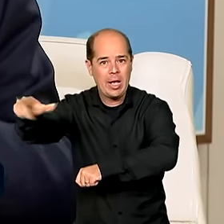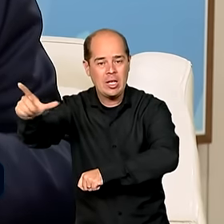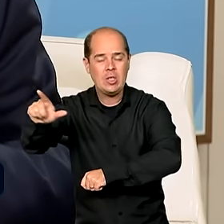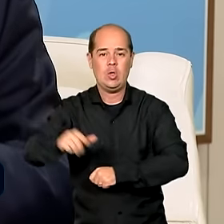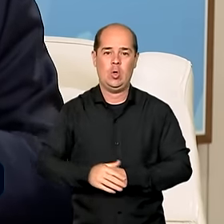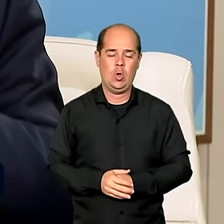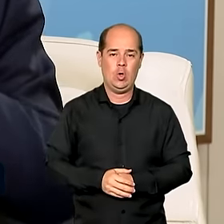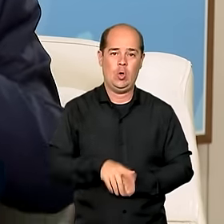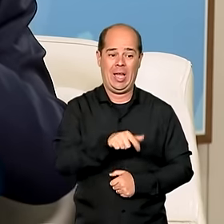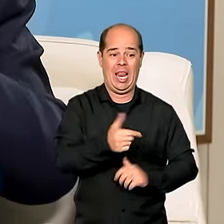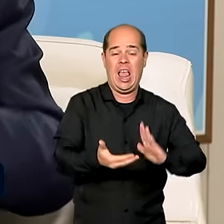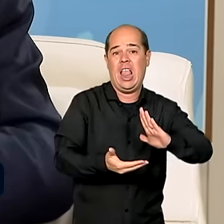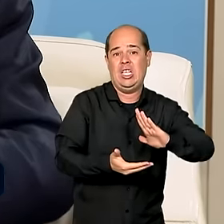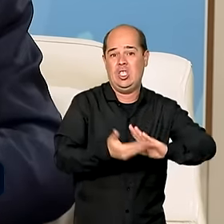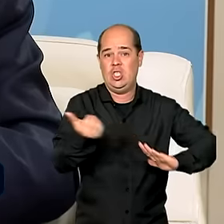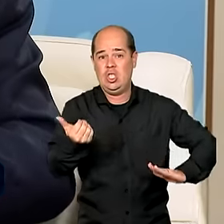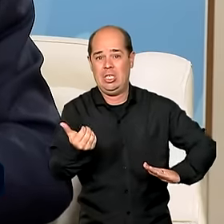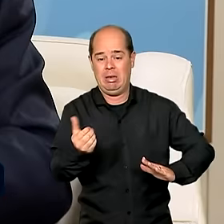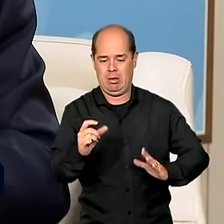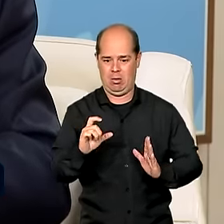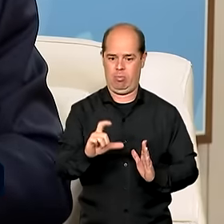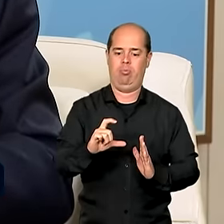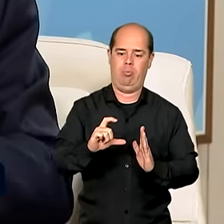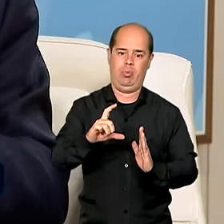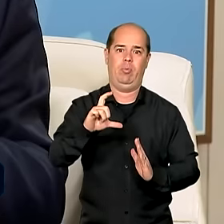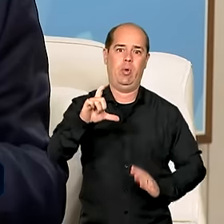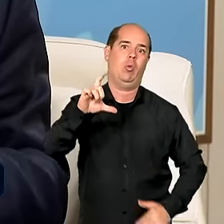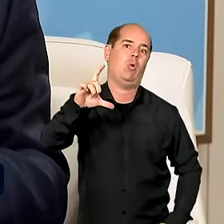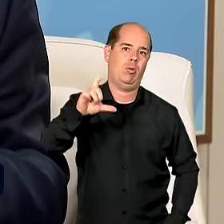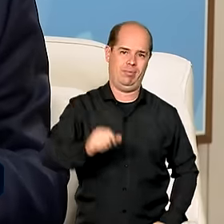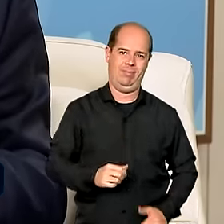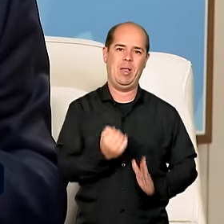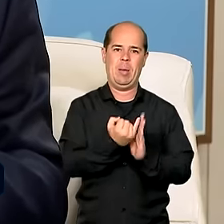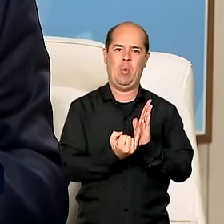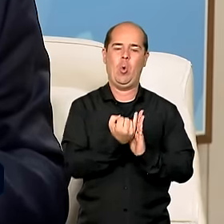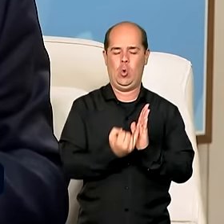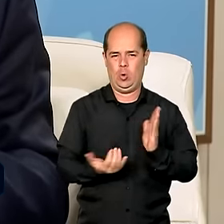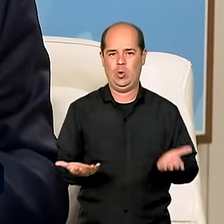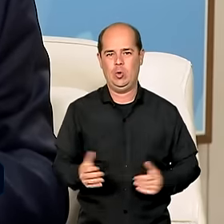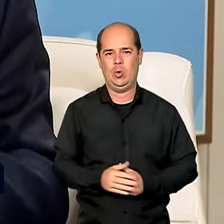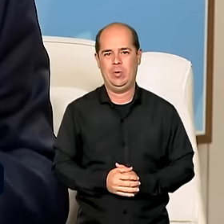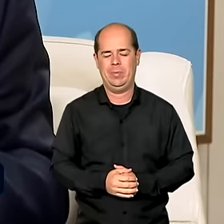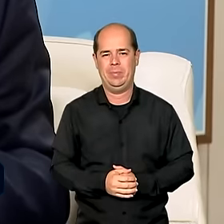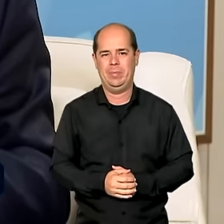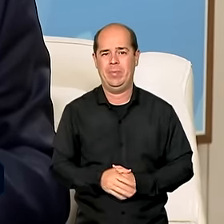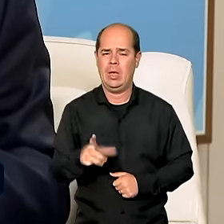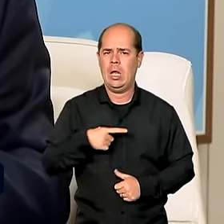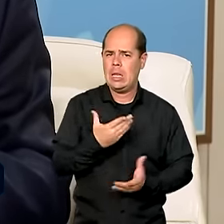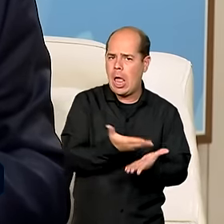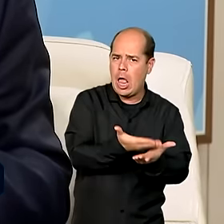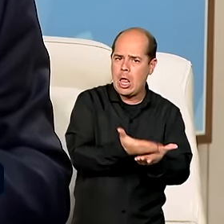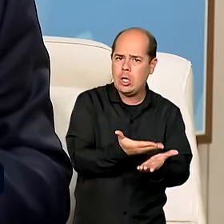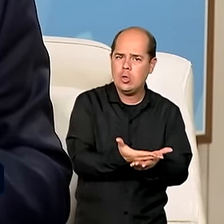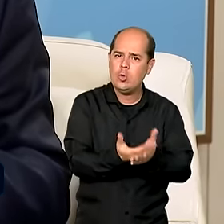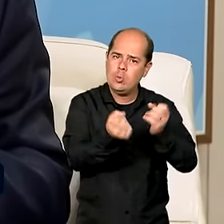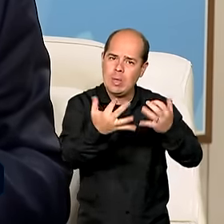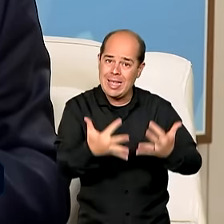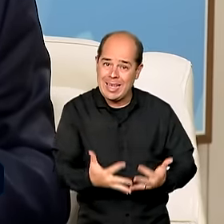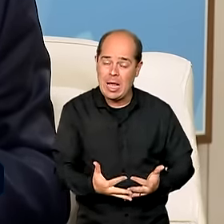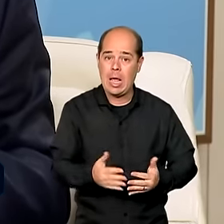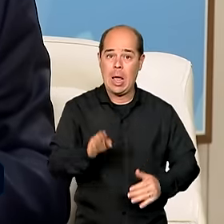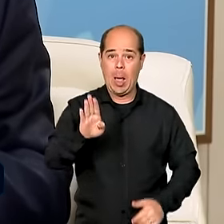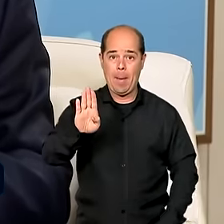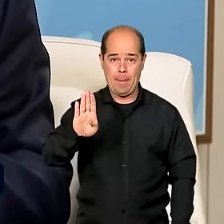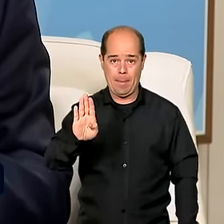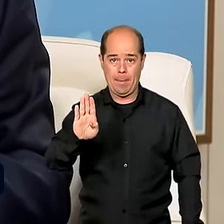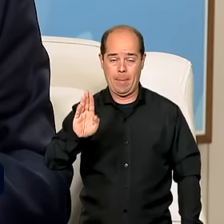eu acho que o Brasil dá um passo muito importante os estudos mostram que em 15 anos o PIB brasileiro pode